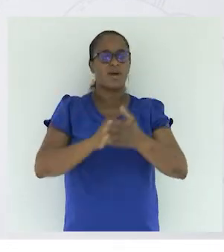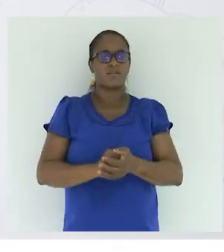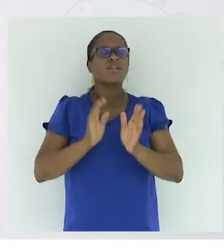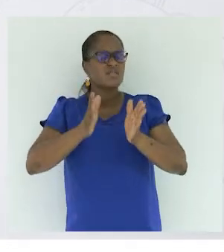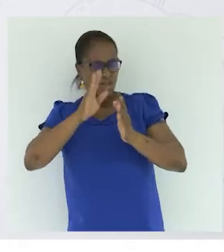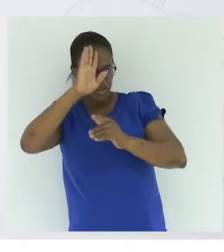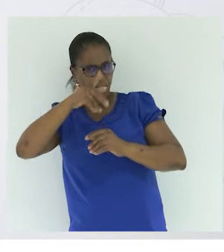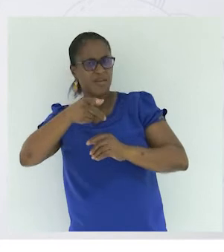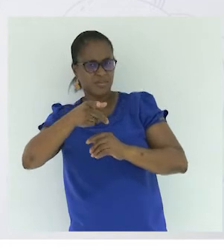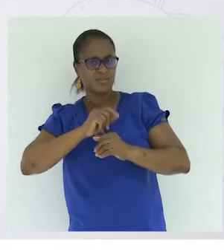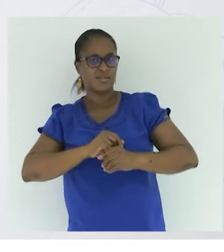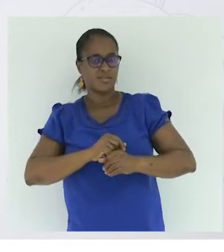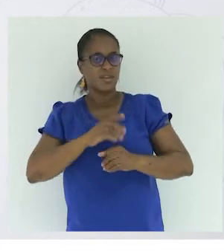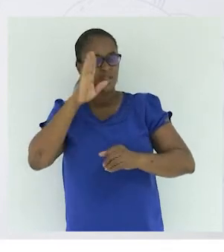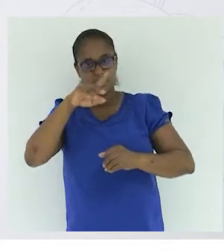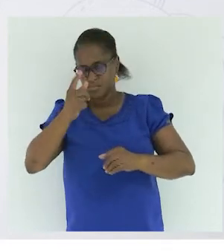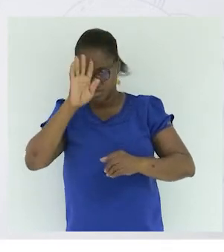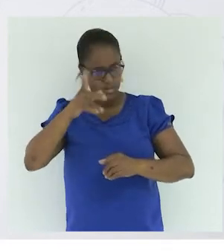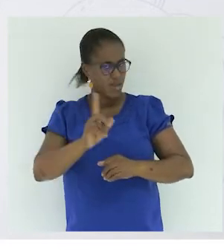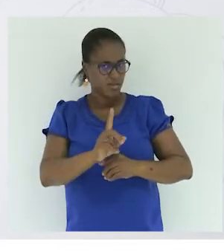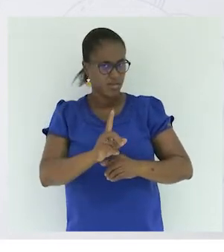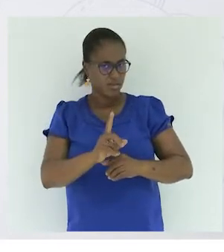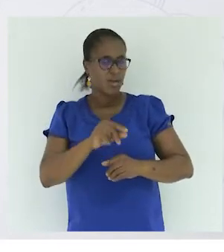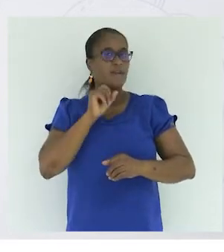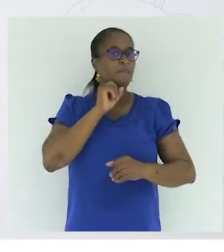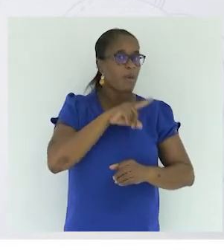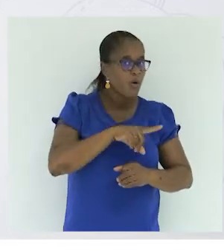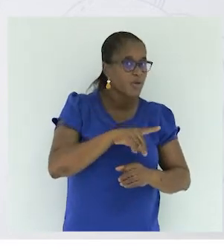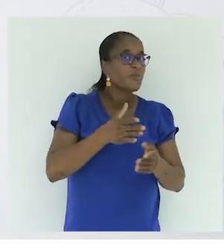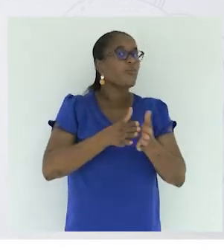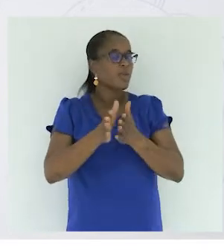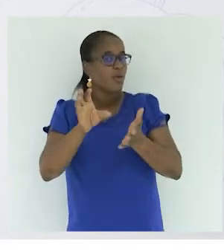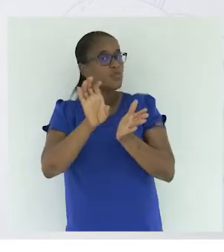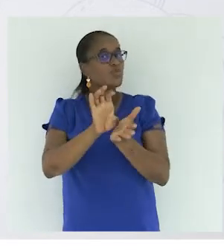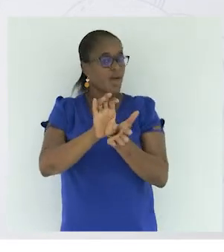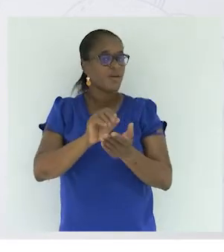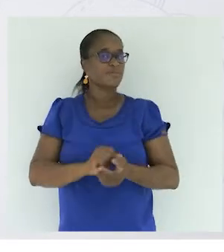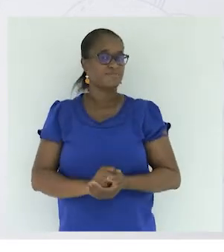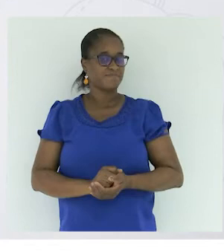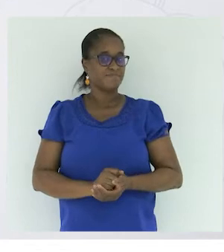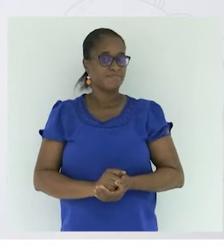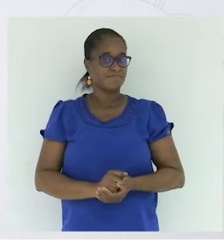sabem? Se não sabem, podem utilizar o dicionário